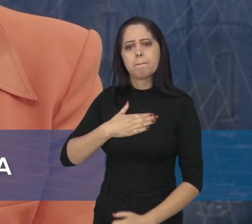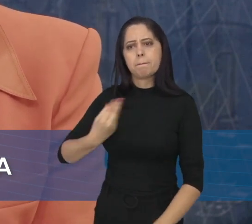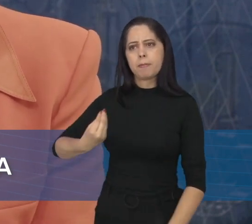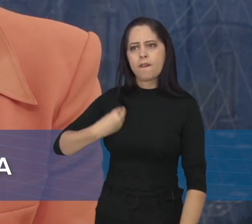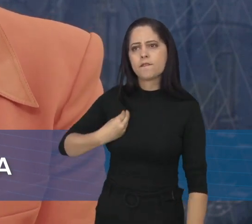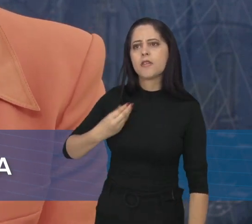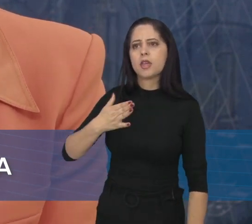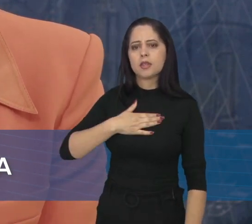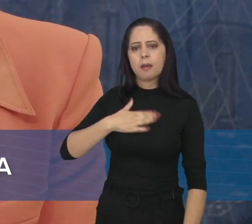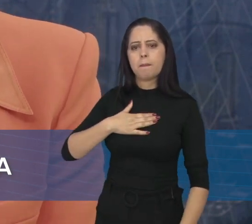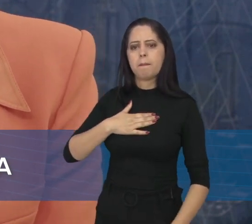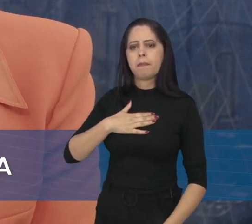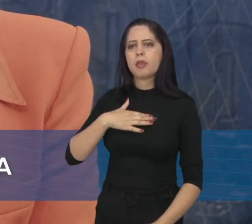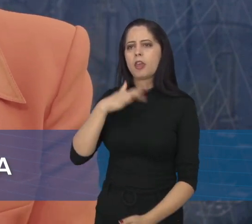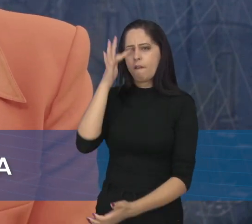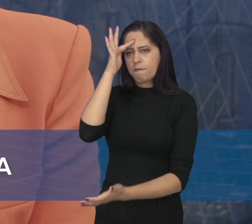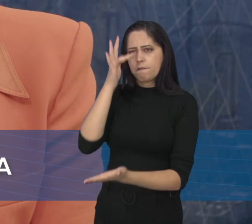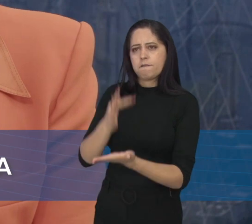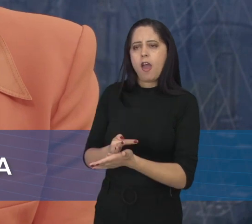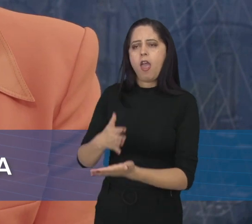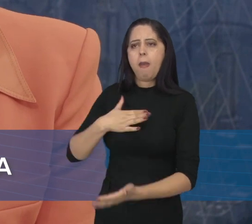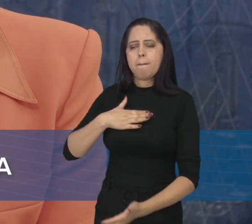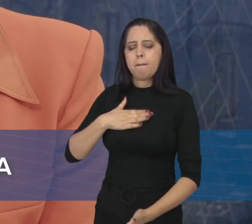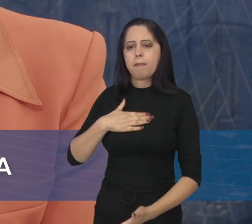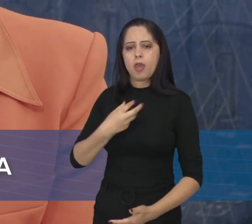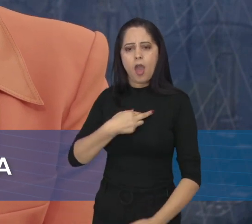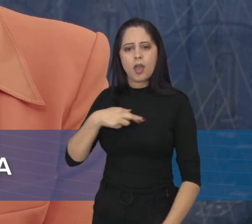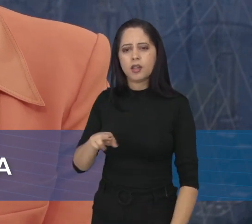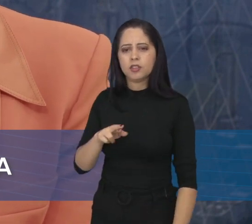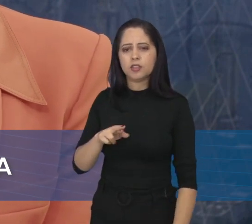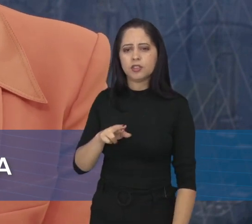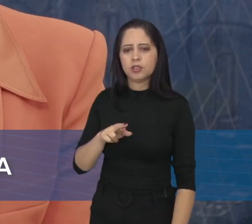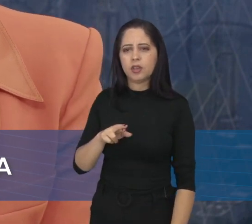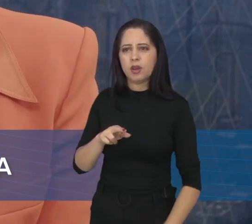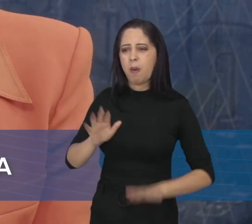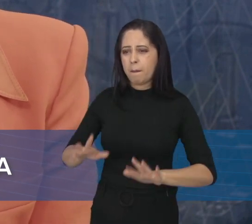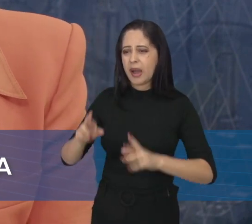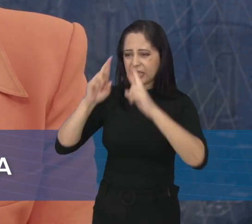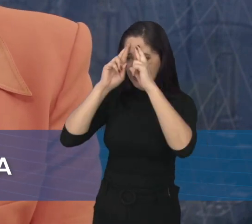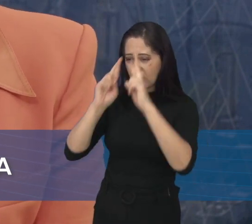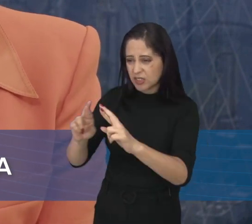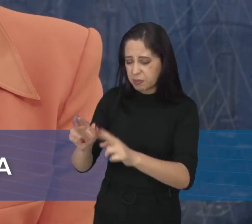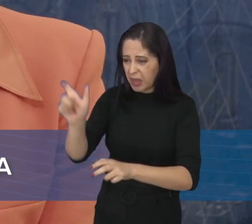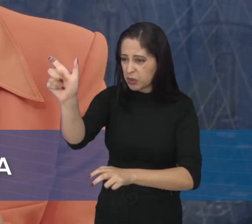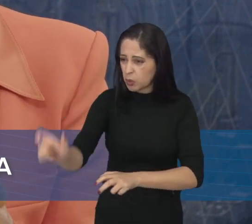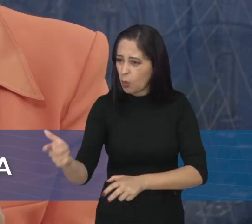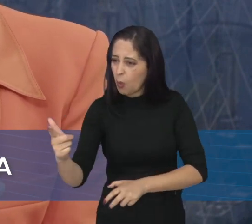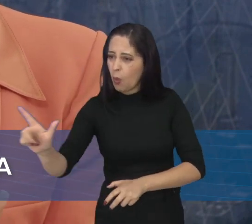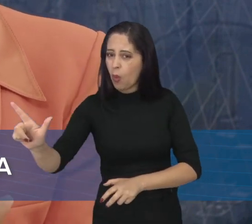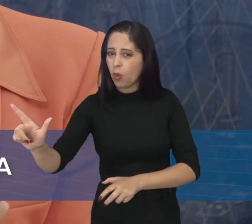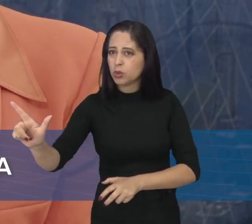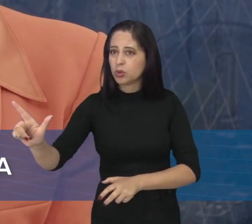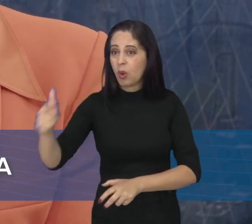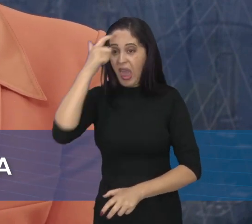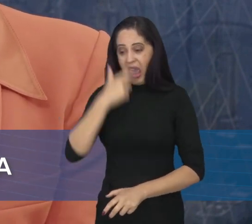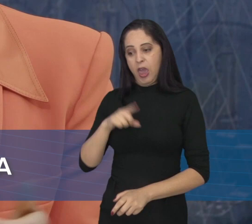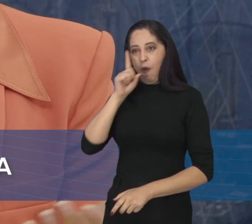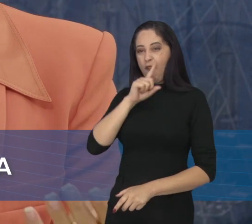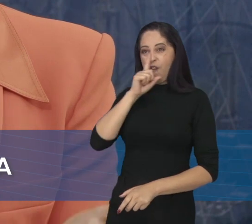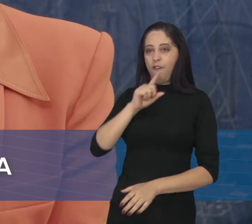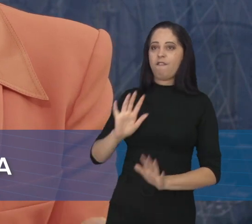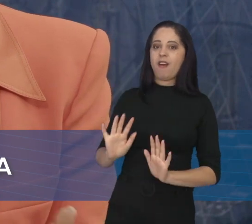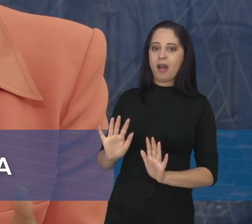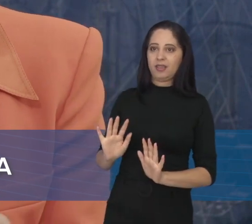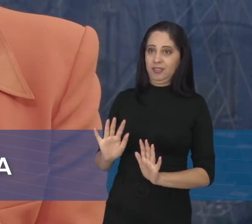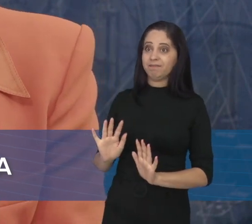que eu compreendo que seja religiosidade, e eu não tenho a capacidade do respeito mútuo, eu entendo que eu tenho uma falha. Ela